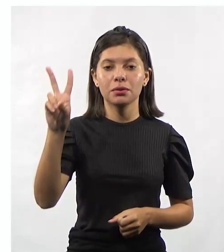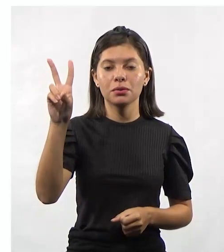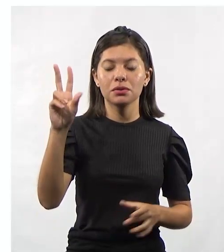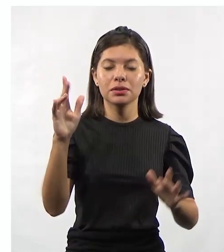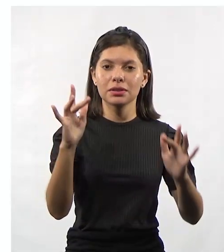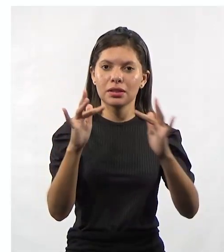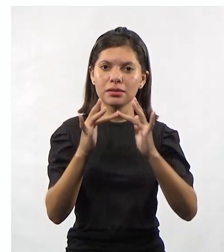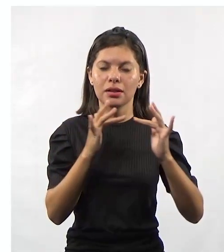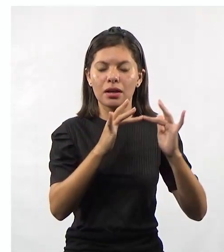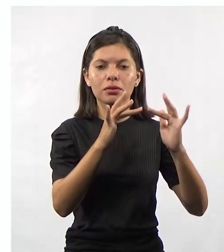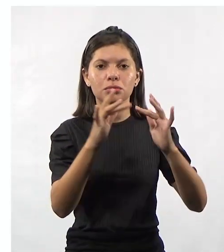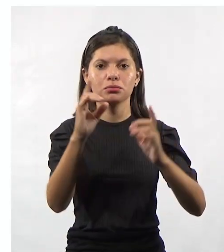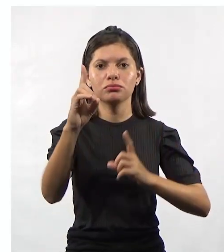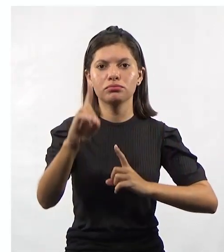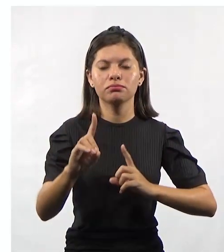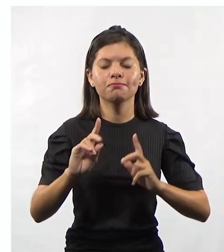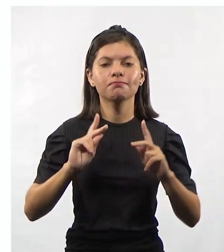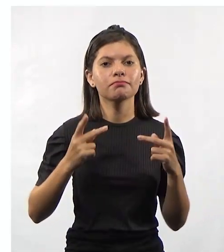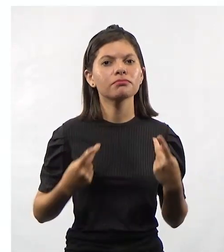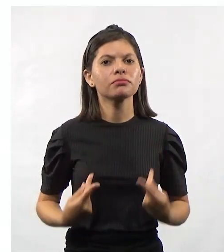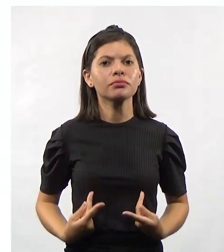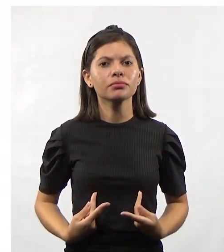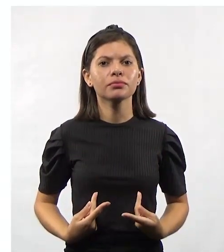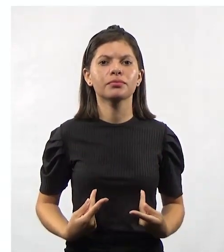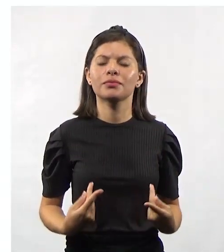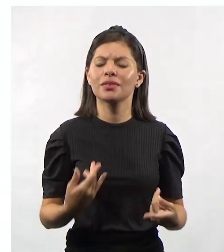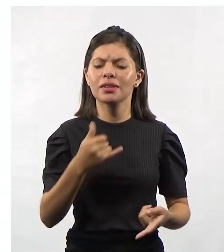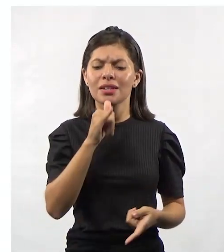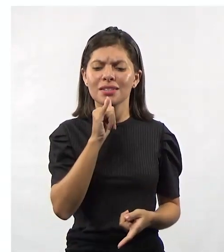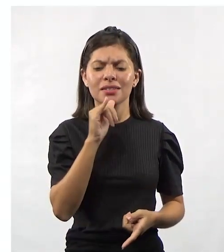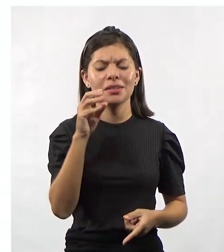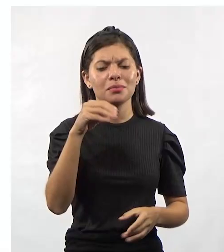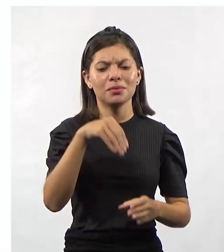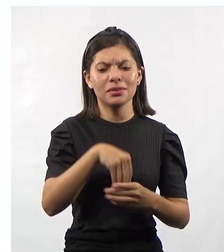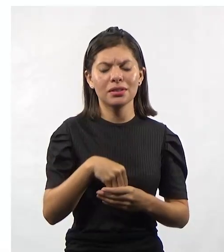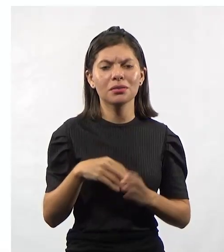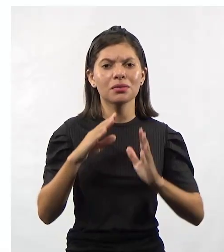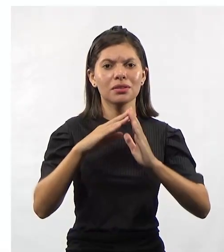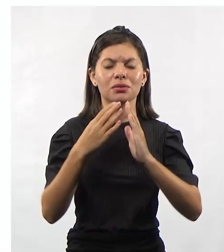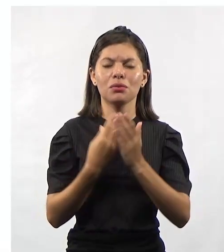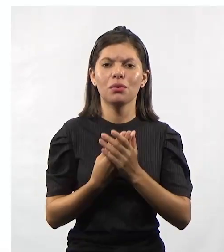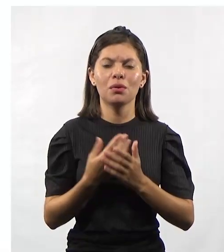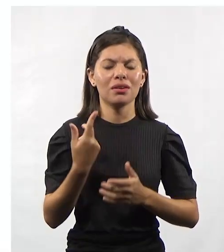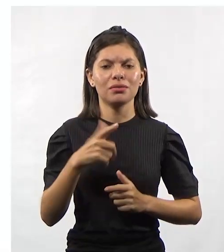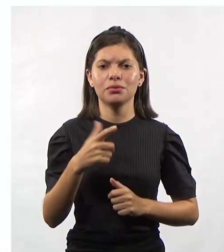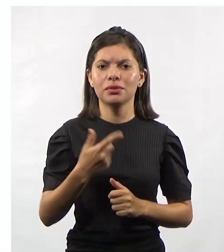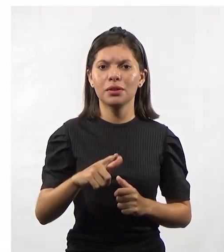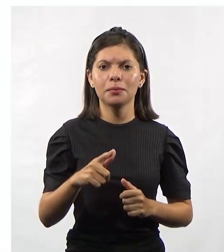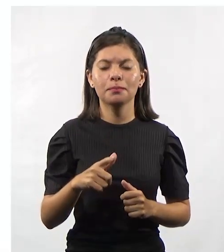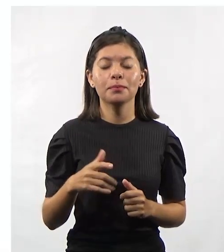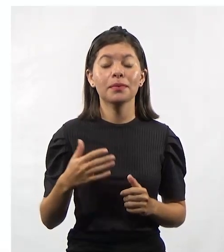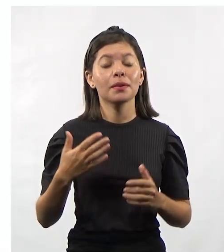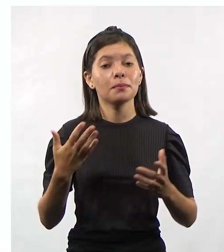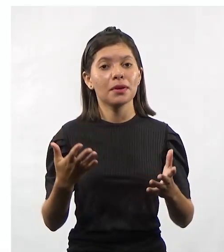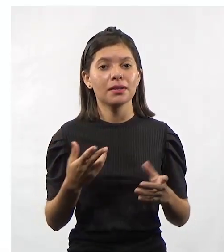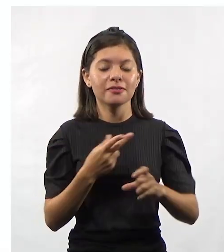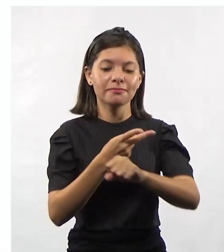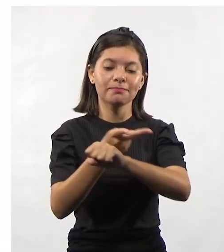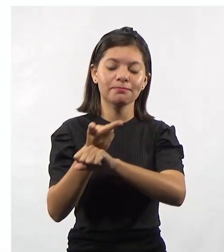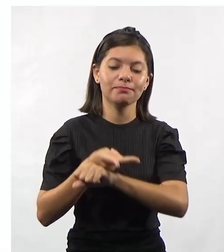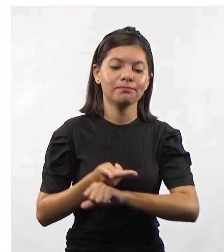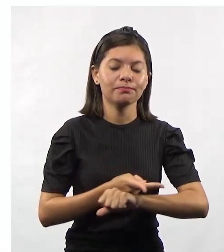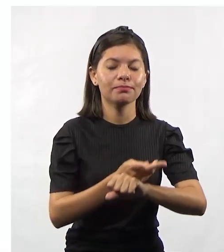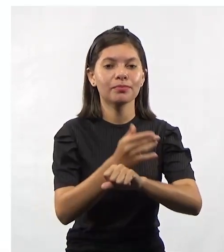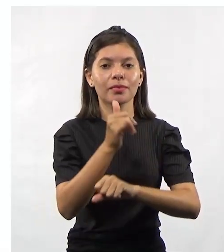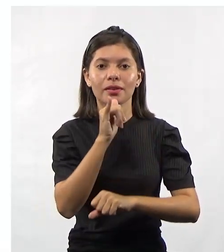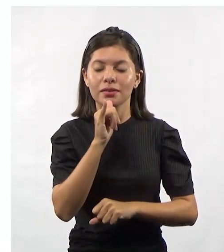direitos humanos. Então, muitas vezes a gente não tem esses exemplos dentro da nossa escola, mas a gente